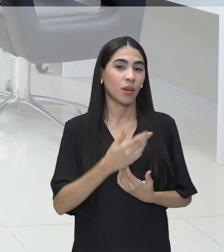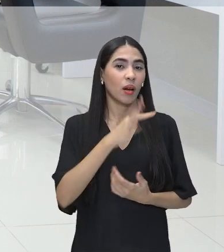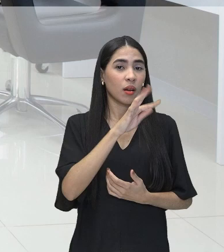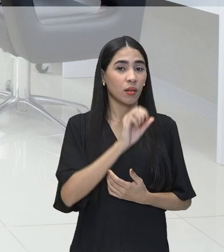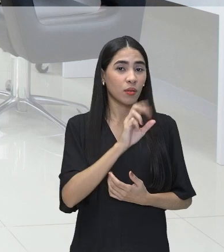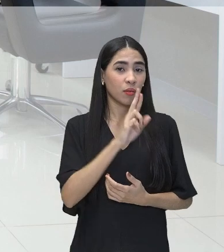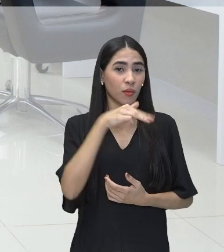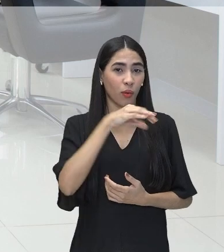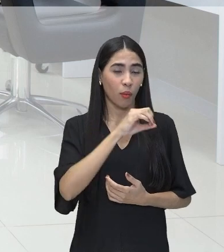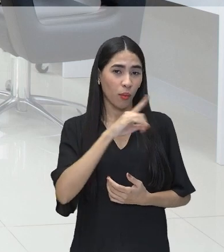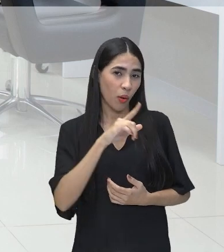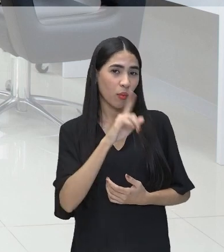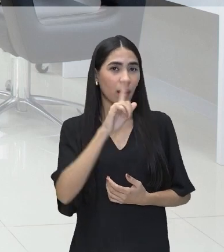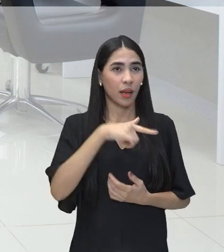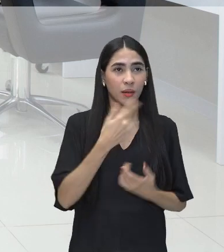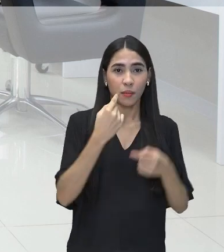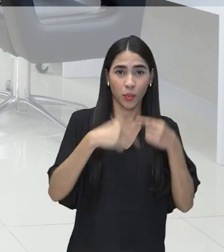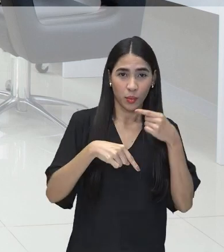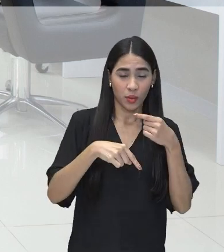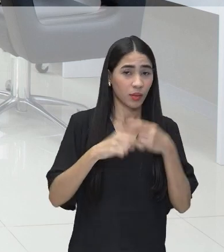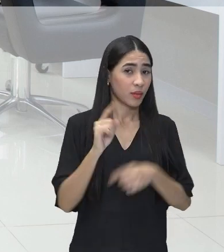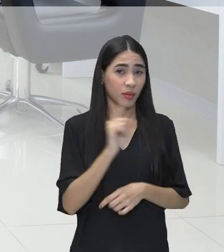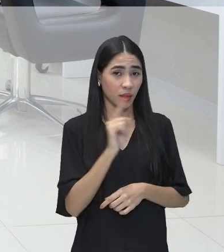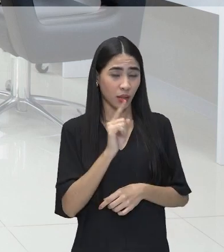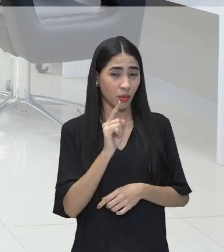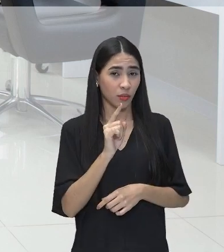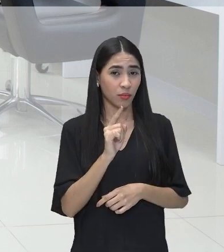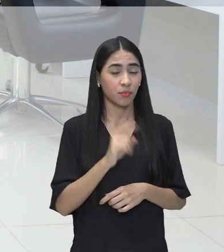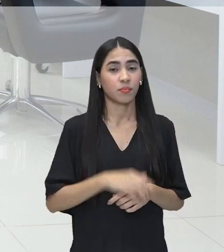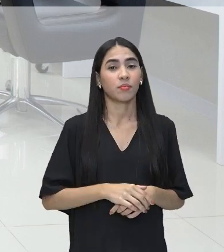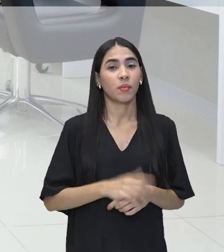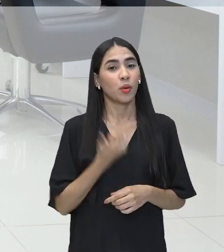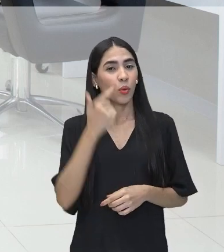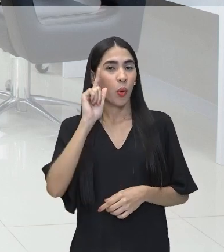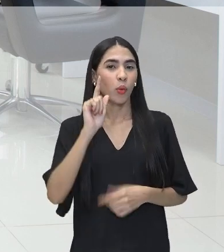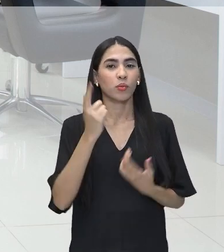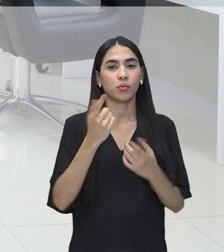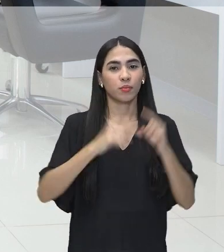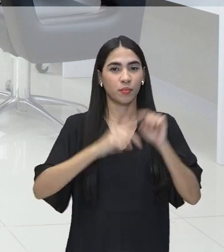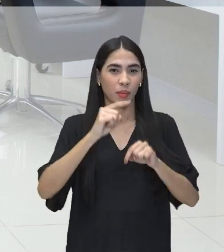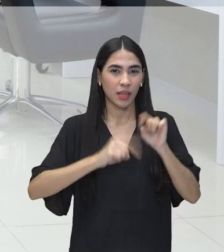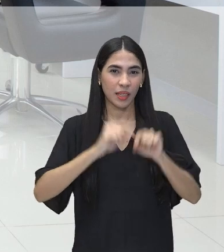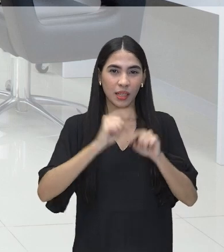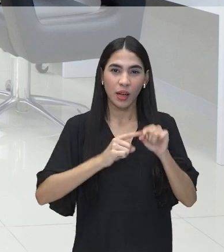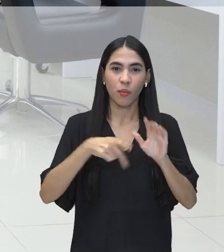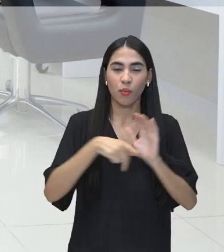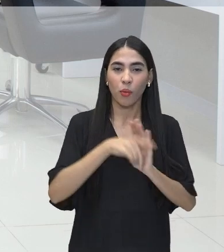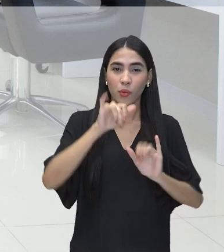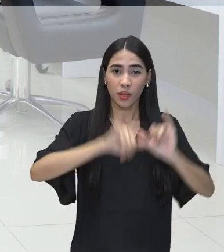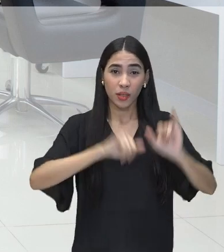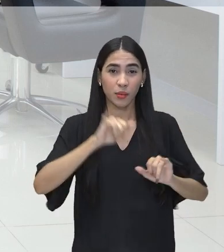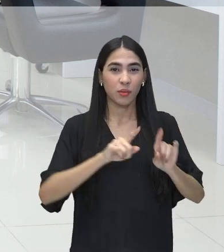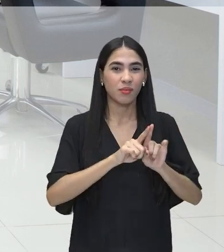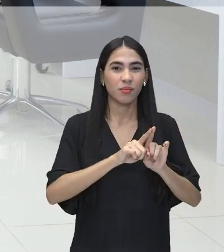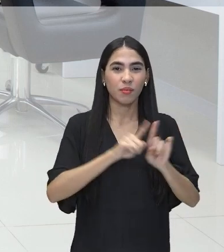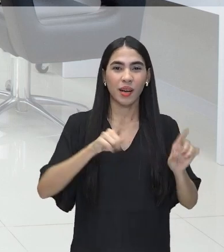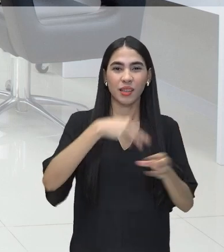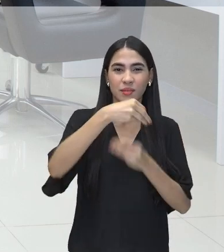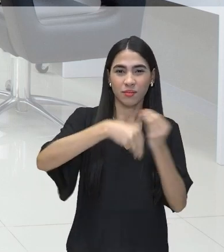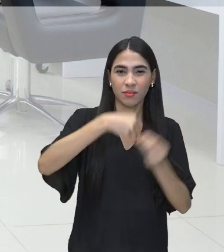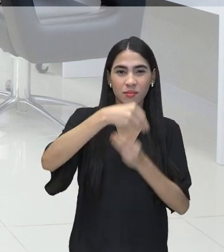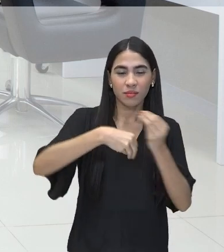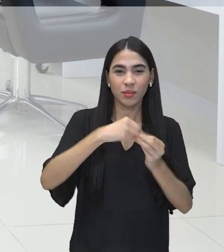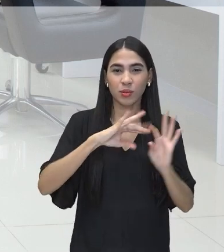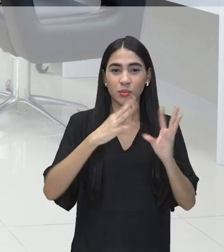formol seja proibida em outros produtos para os fins capilares, mas a concentração que